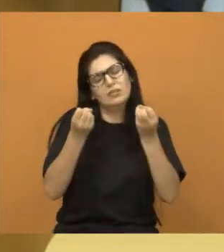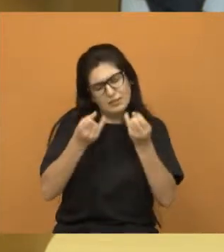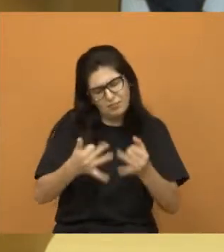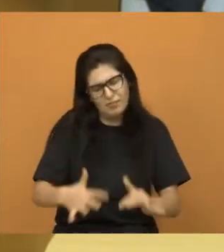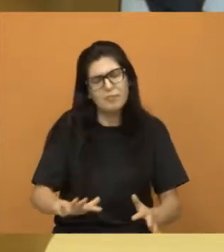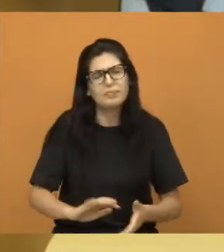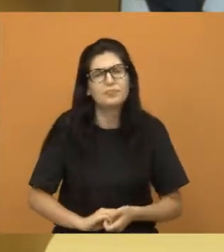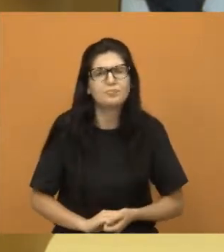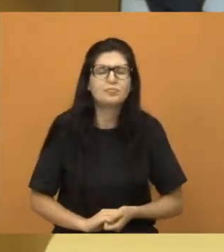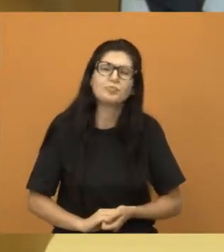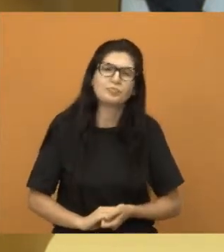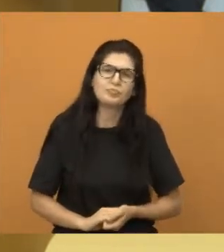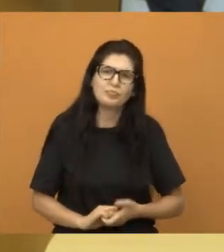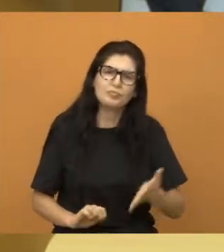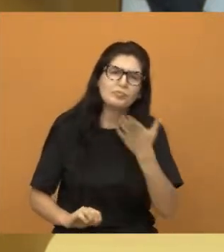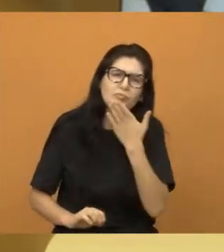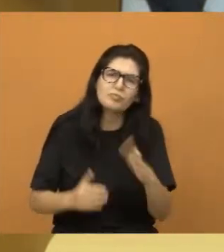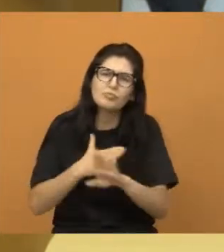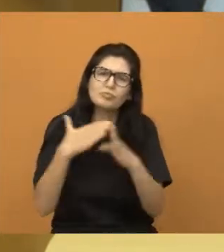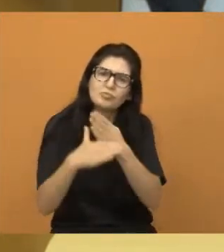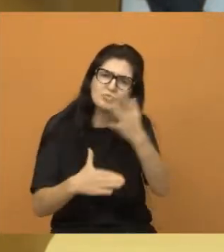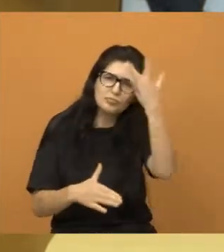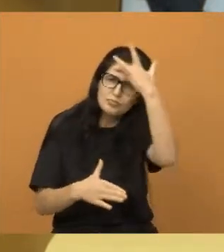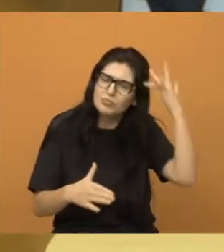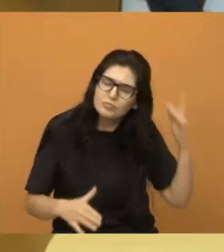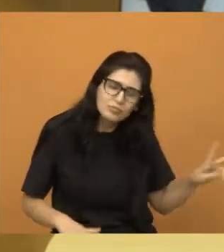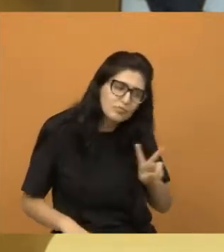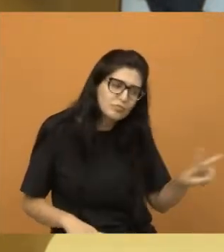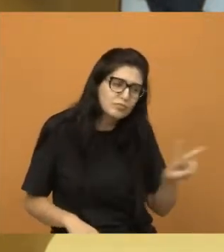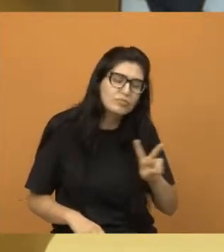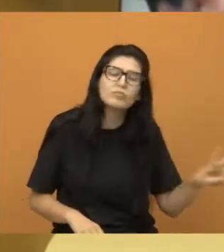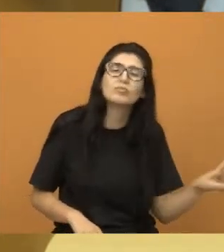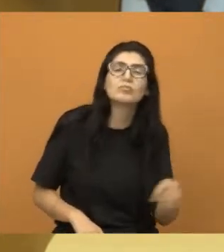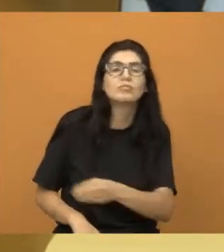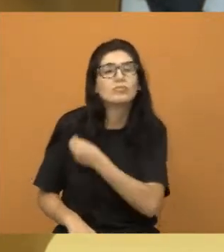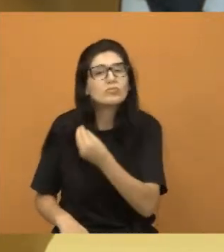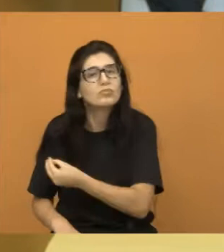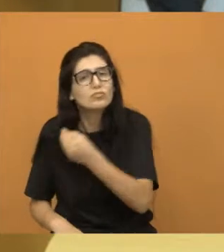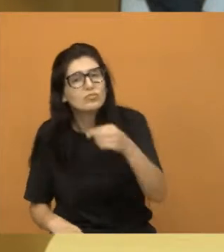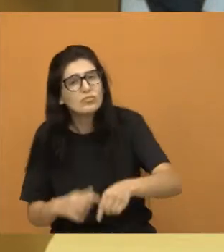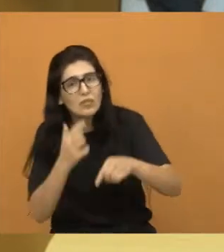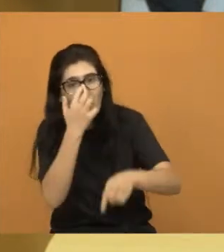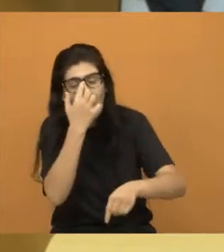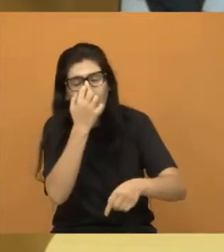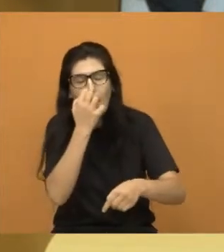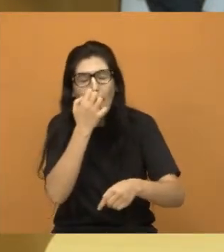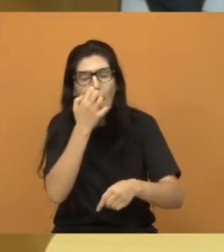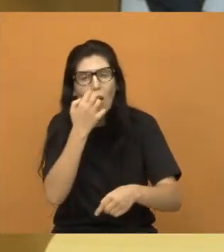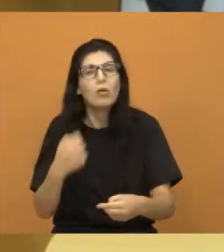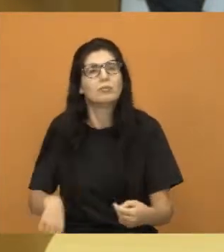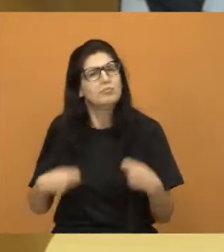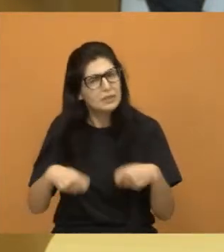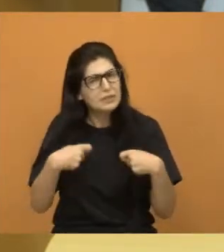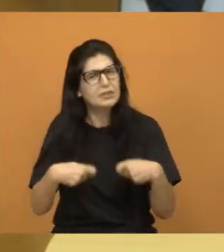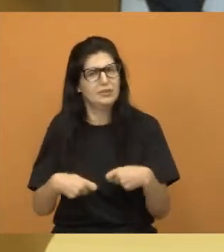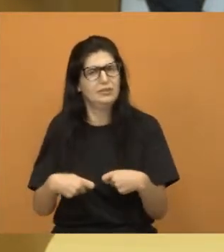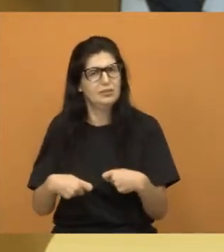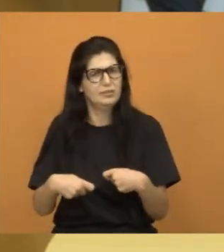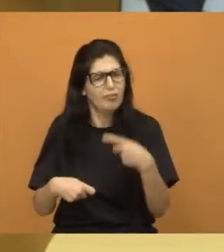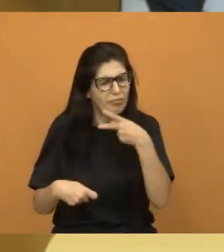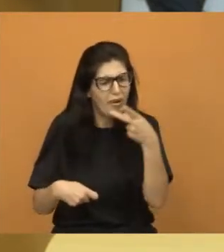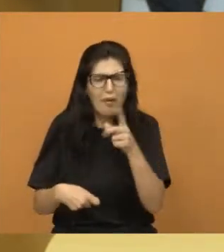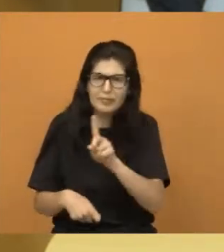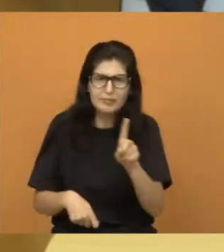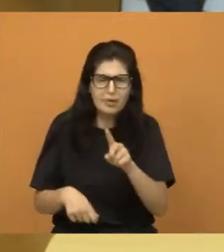Eu pediria que os vereadores refletissem melhor, porque muitas vezes ser do governo, às vezes é dizer não também para o governo, porque a